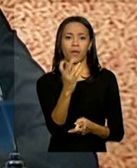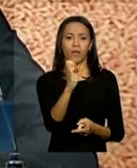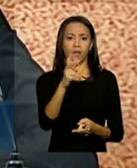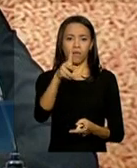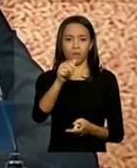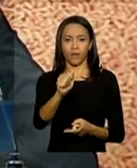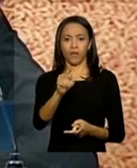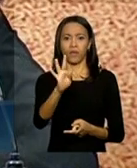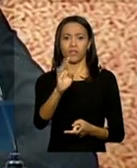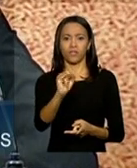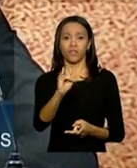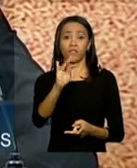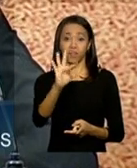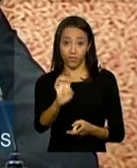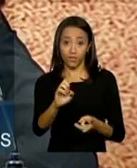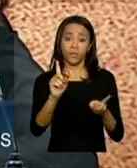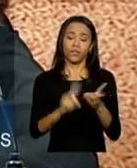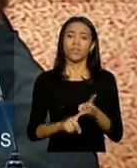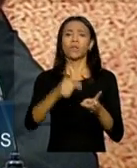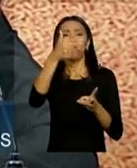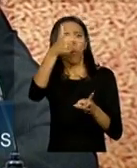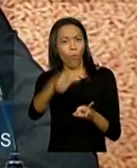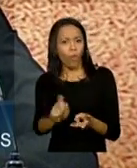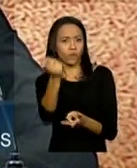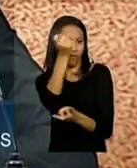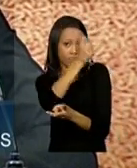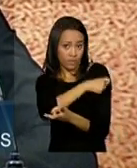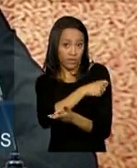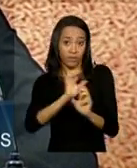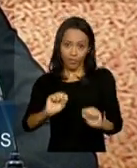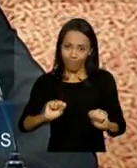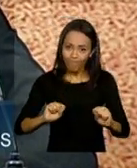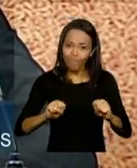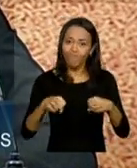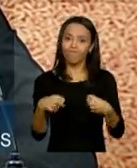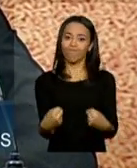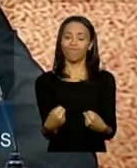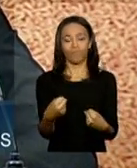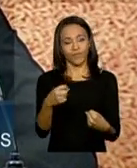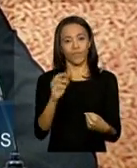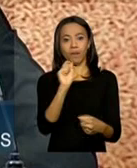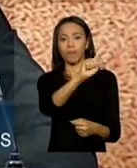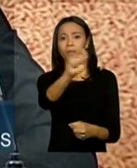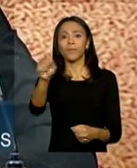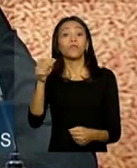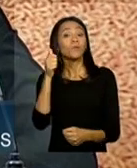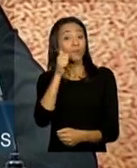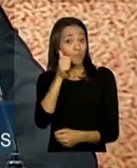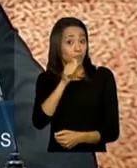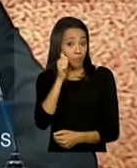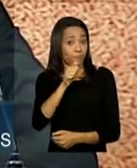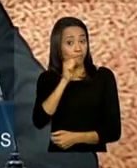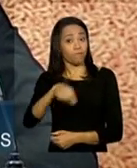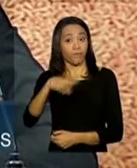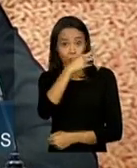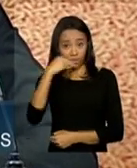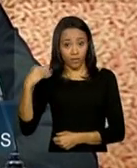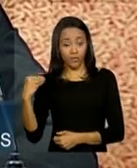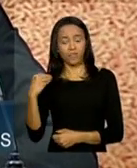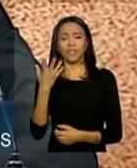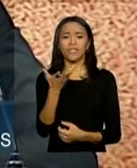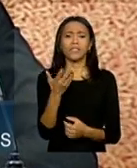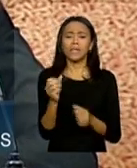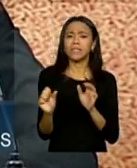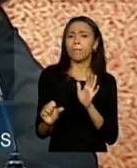introduziremos a vacina meningo C um reforço no adolescente então a ideia de fazermos com que essa segunda dose seja feita na